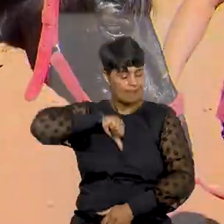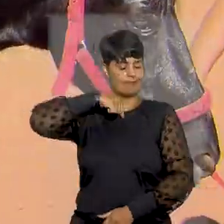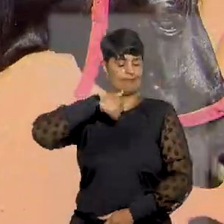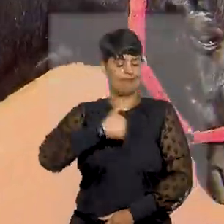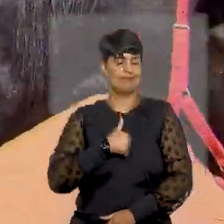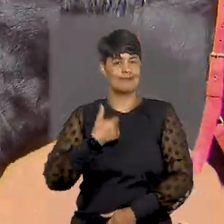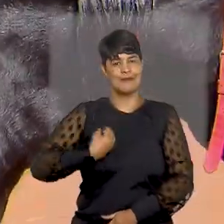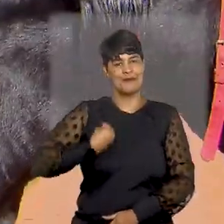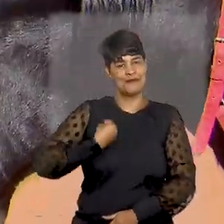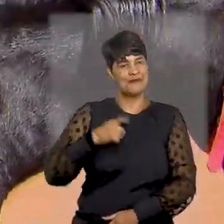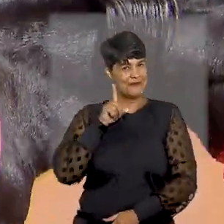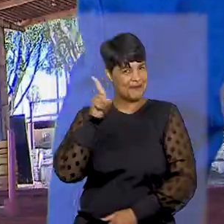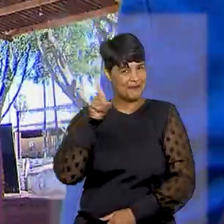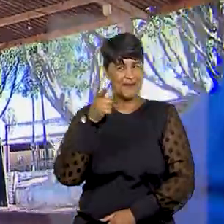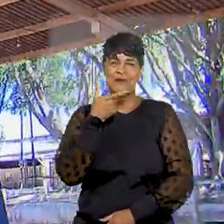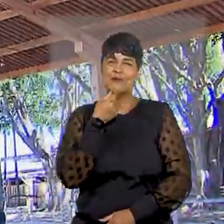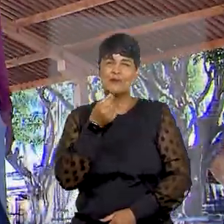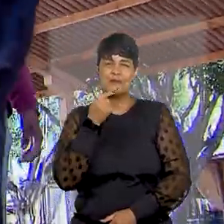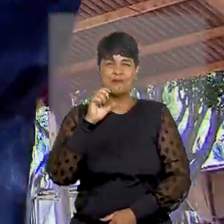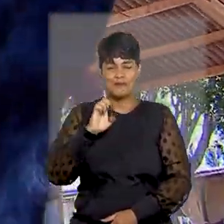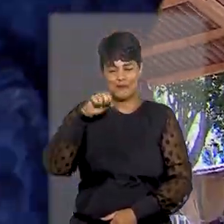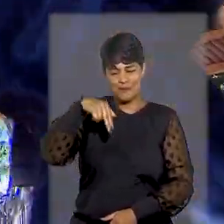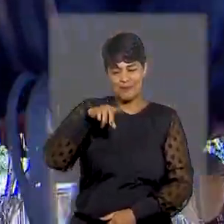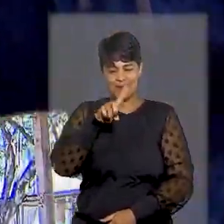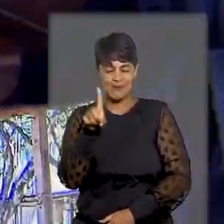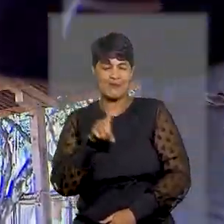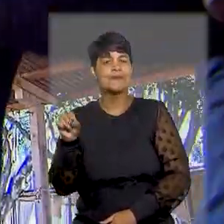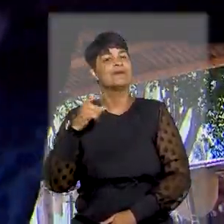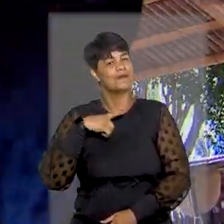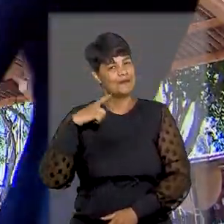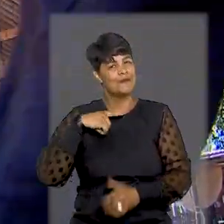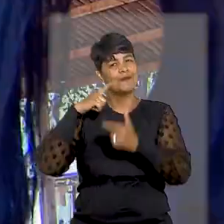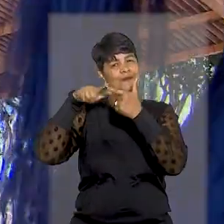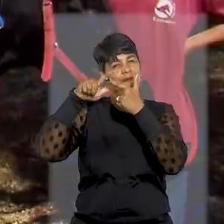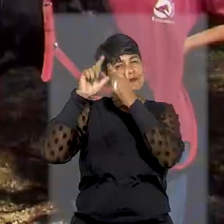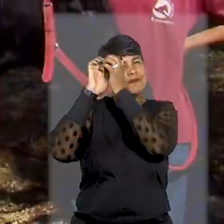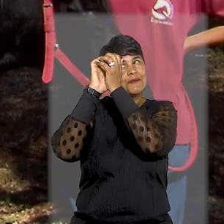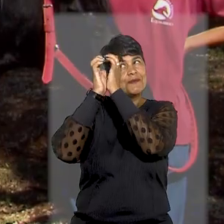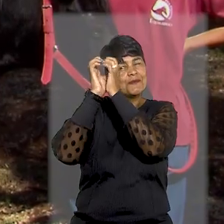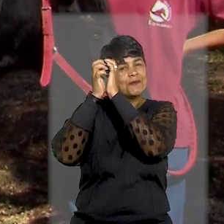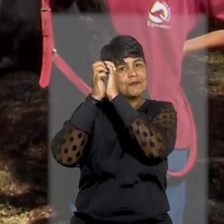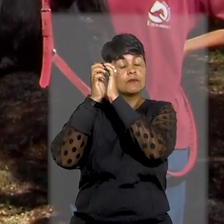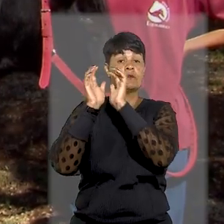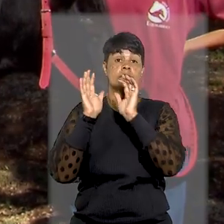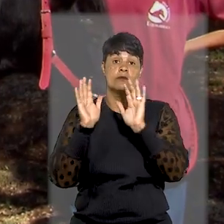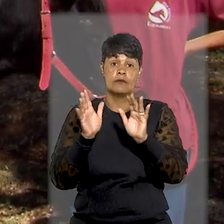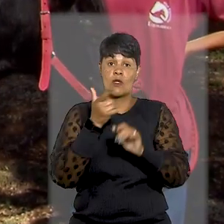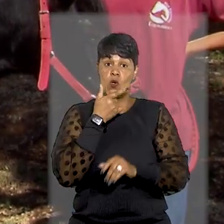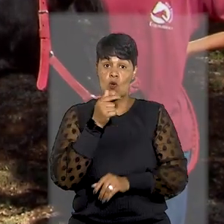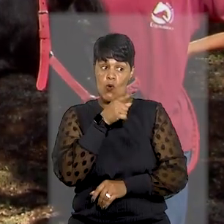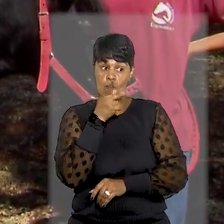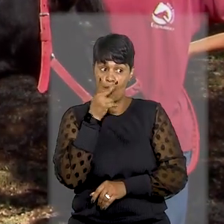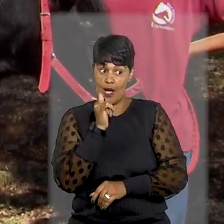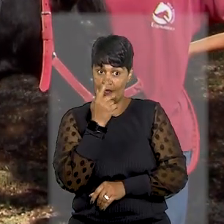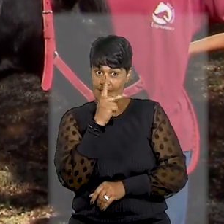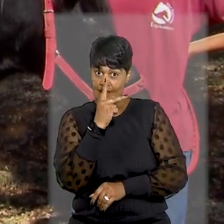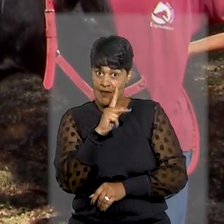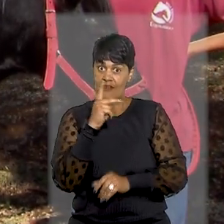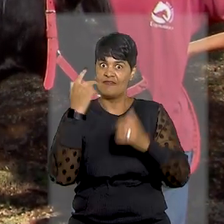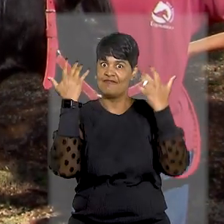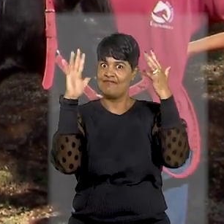Enzo que tem paralisia cerebral a ecoterapia já é feita a dois anos o Alisson pai de Enzo